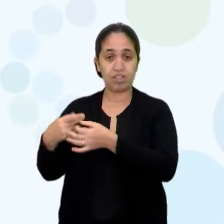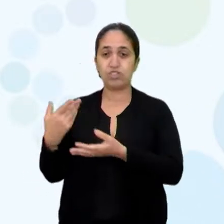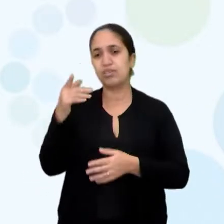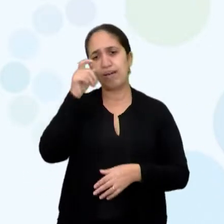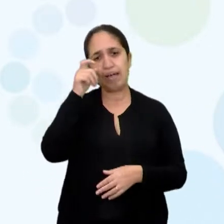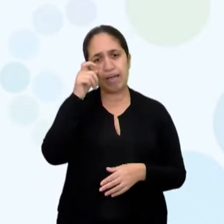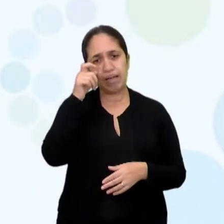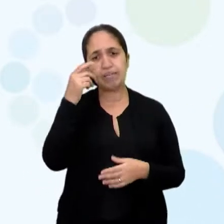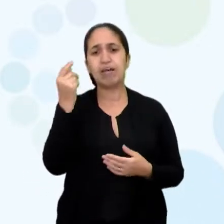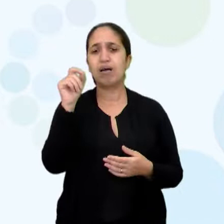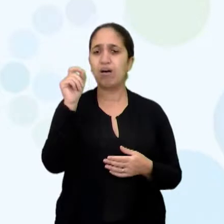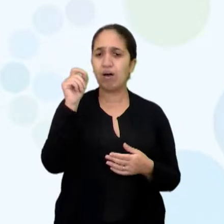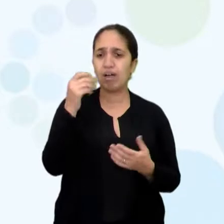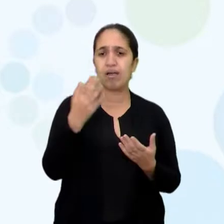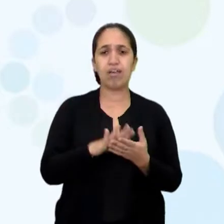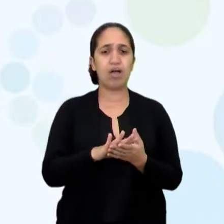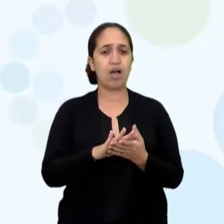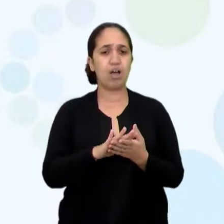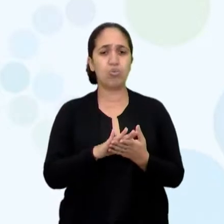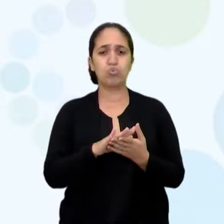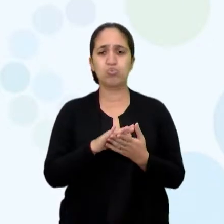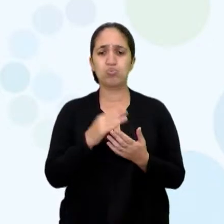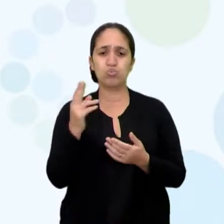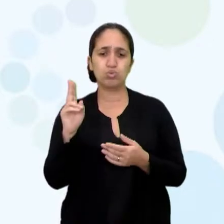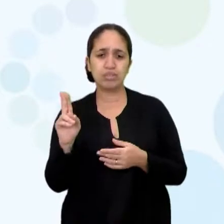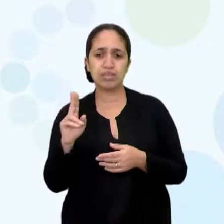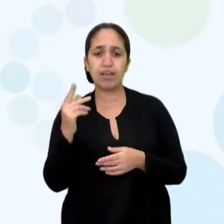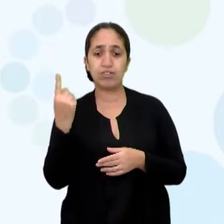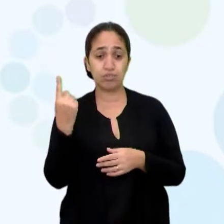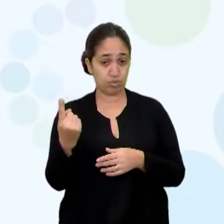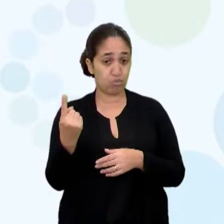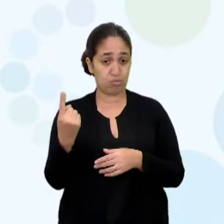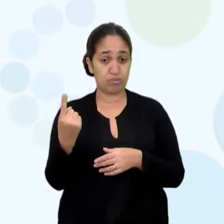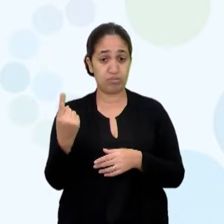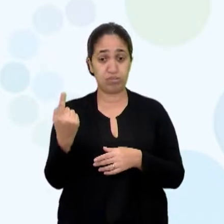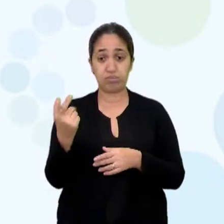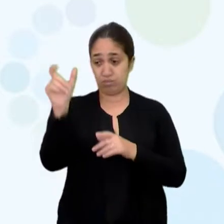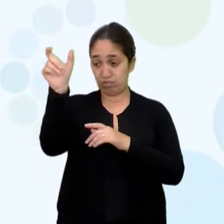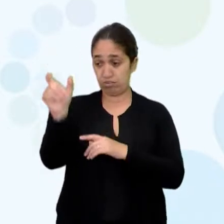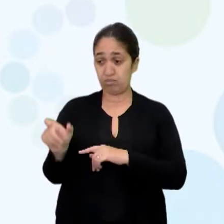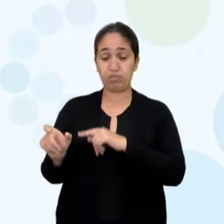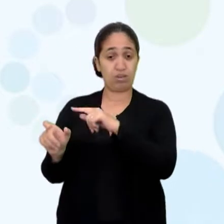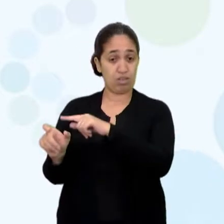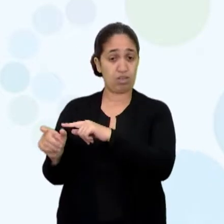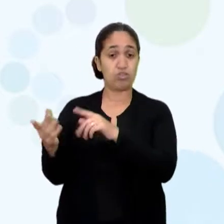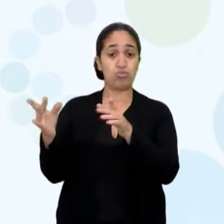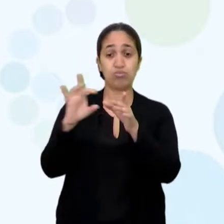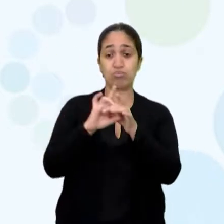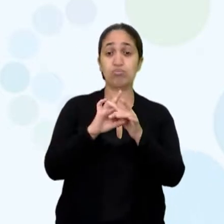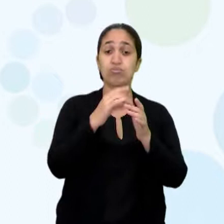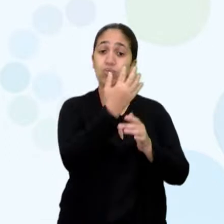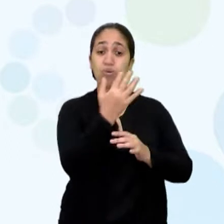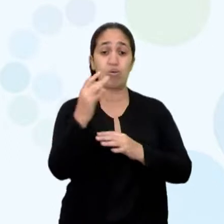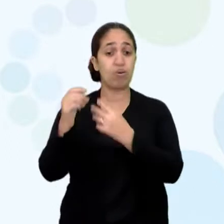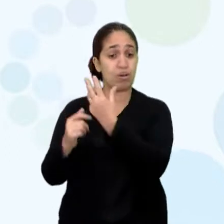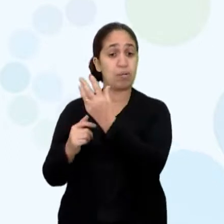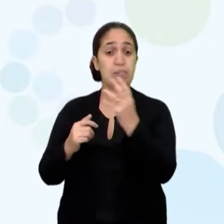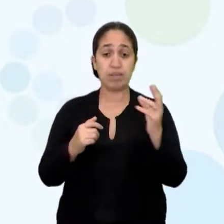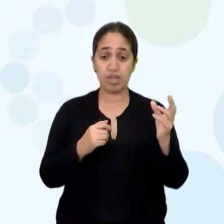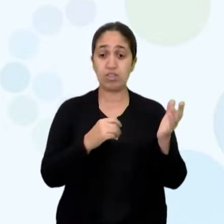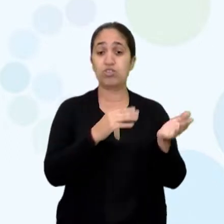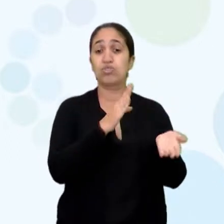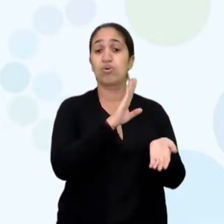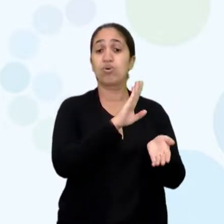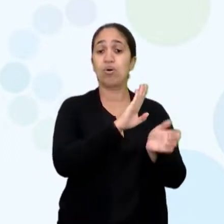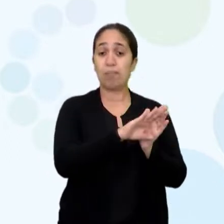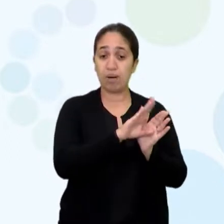para vocês, a unidade curricular é a 1, o indivíduo é um ambiente, que aí faz parte desse componente curricular número 3 aí, das